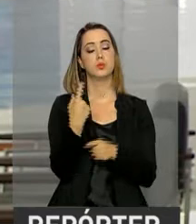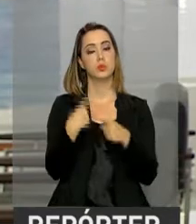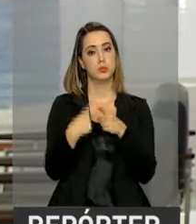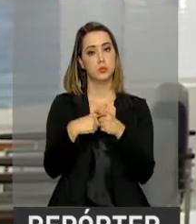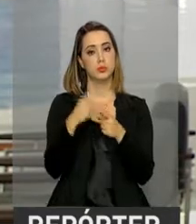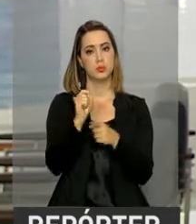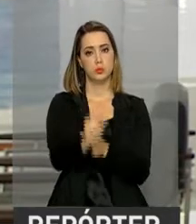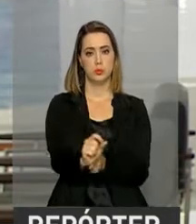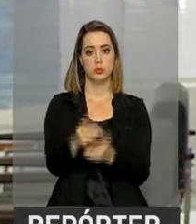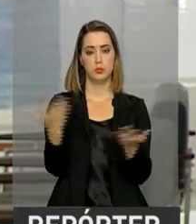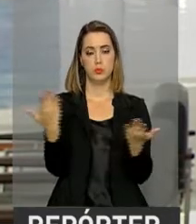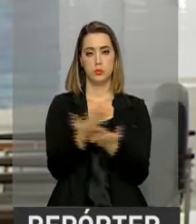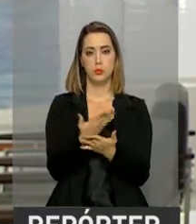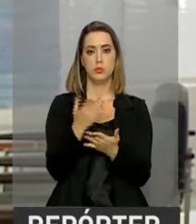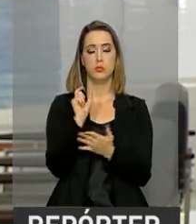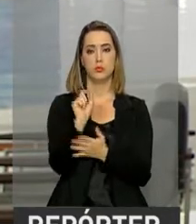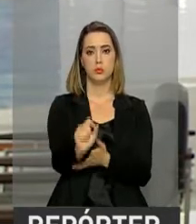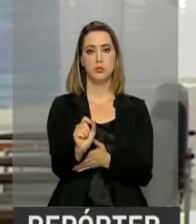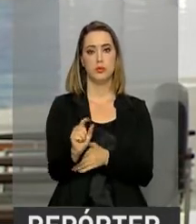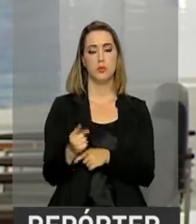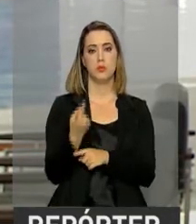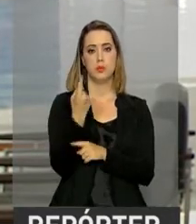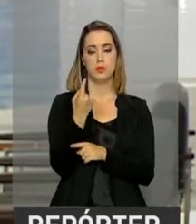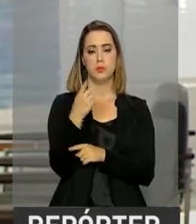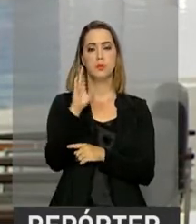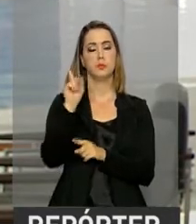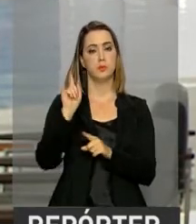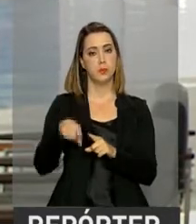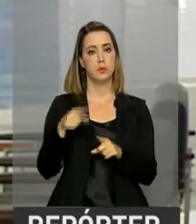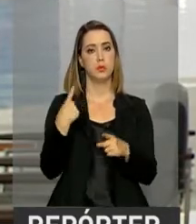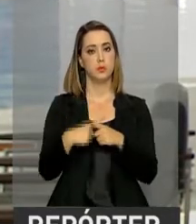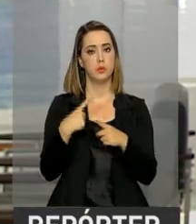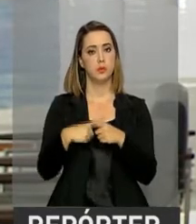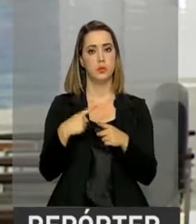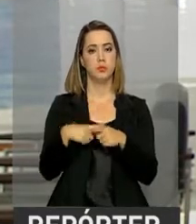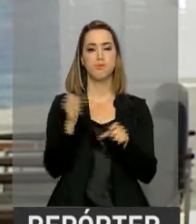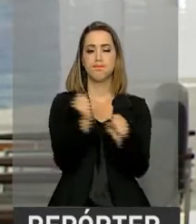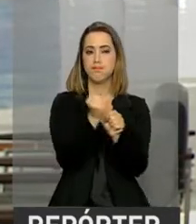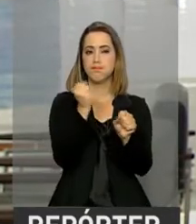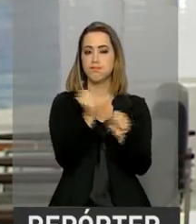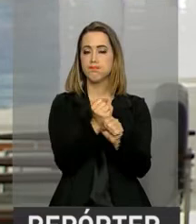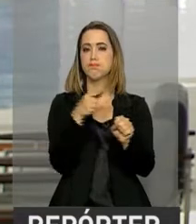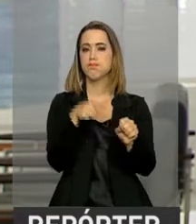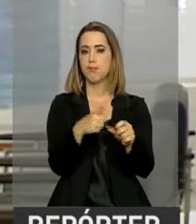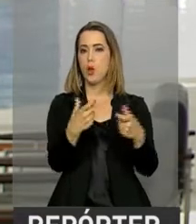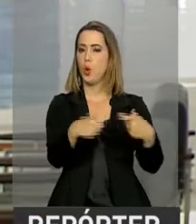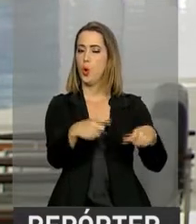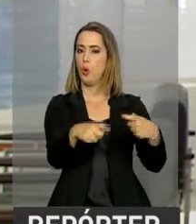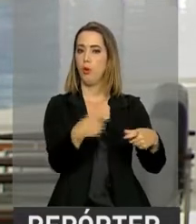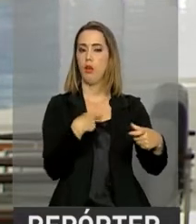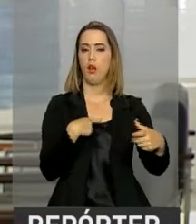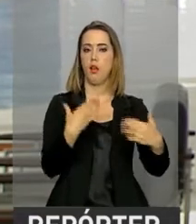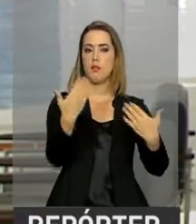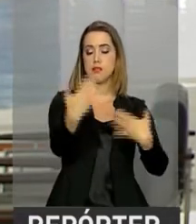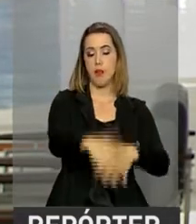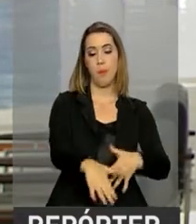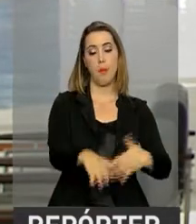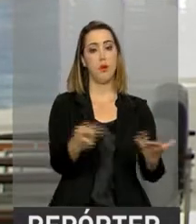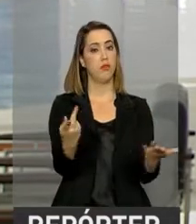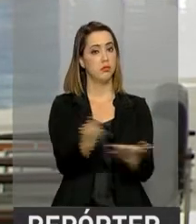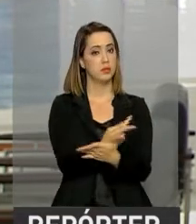Um segundo motivo residual em relação ao primeiro é a questão da infraestrutura. Em alguns locais onde as provas